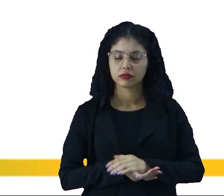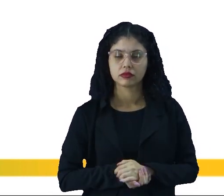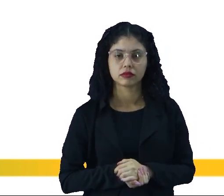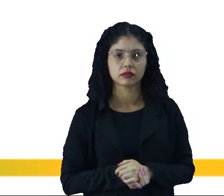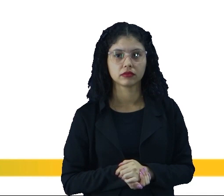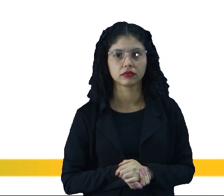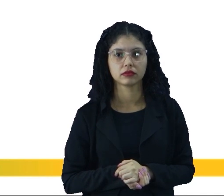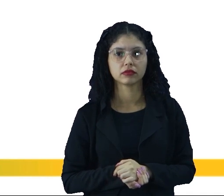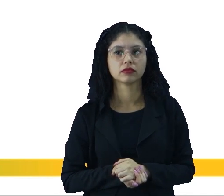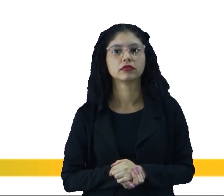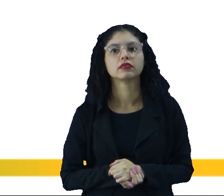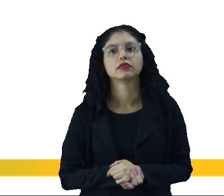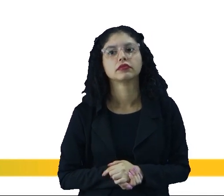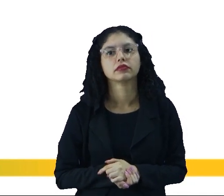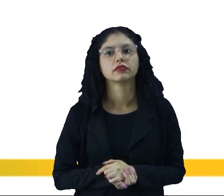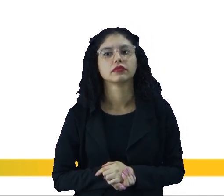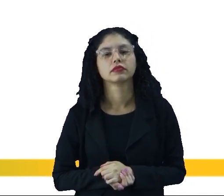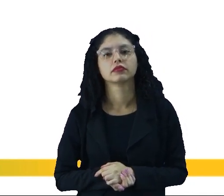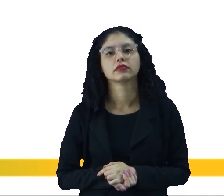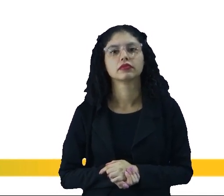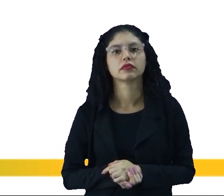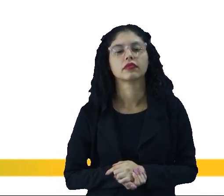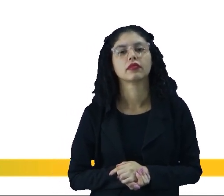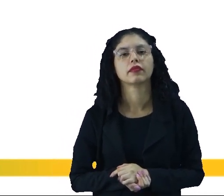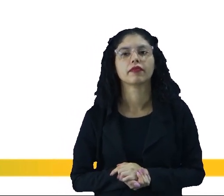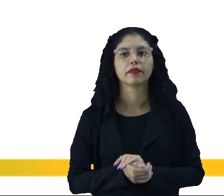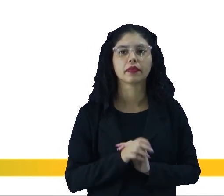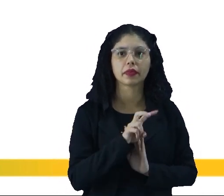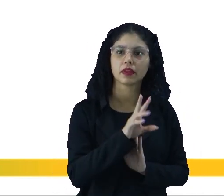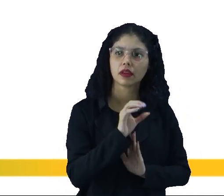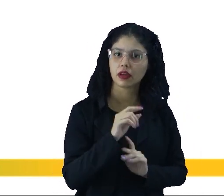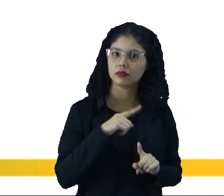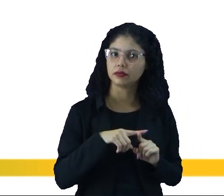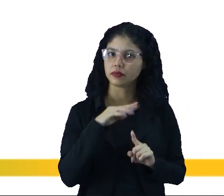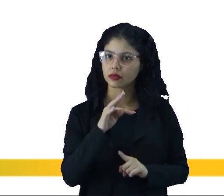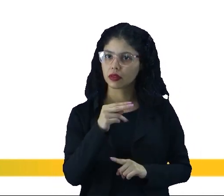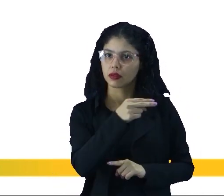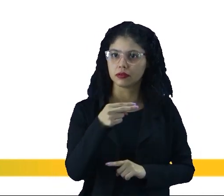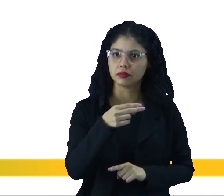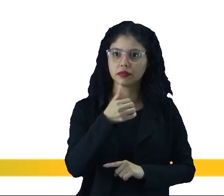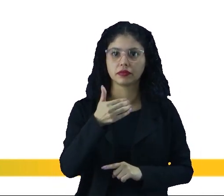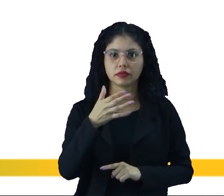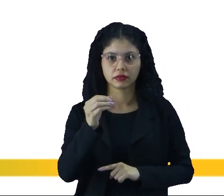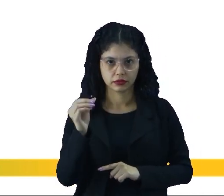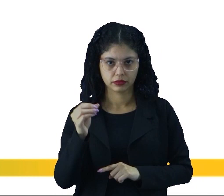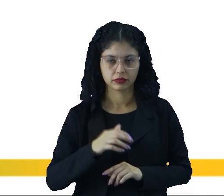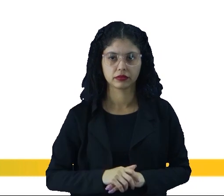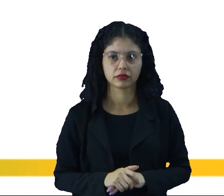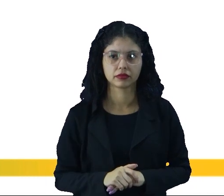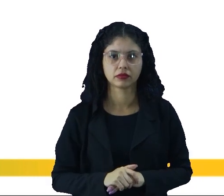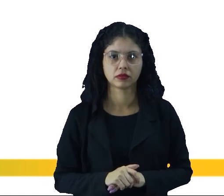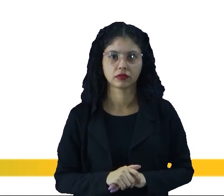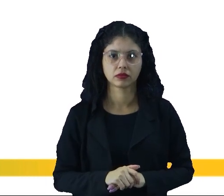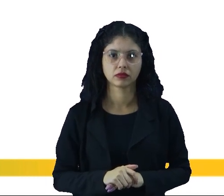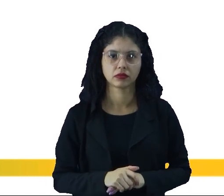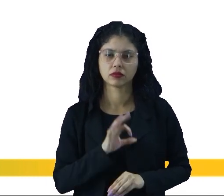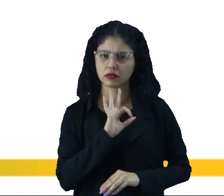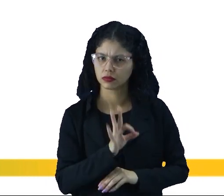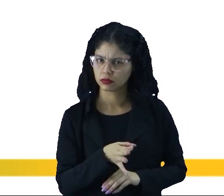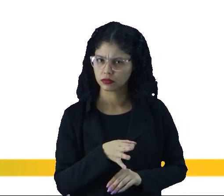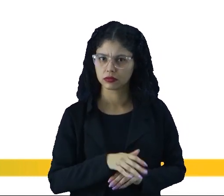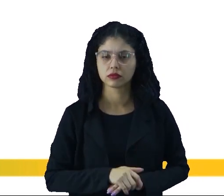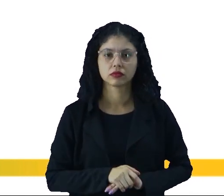primeiro resultado que nós temos aqui na direção horizontal. V0 vezes t é igual a 200.